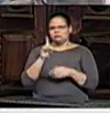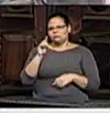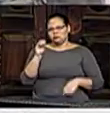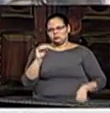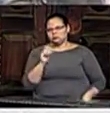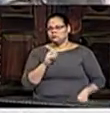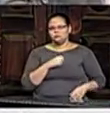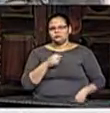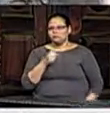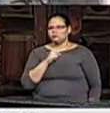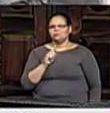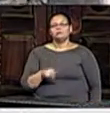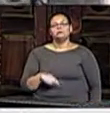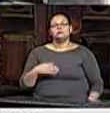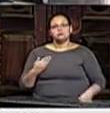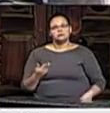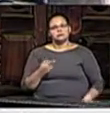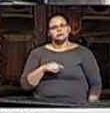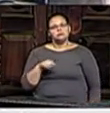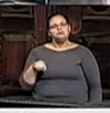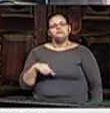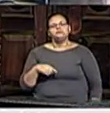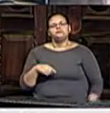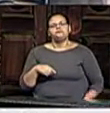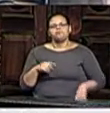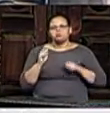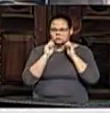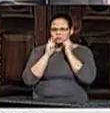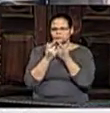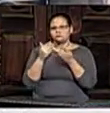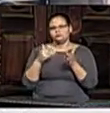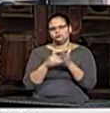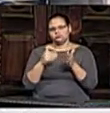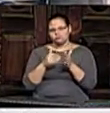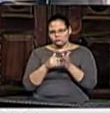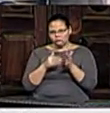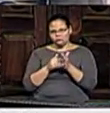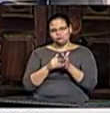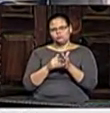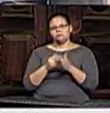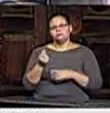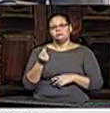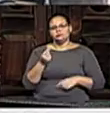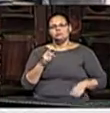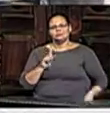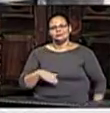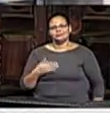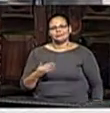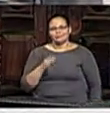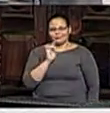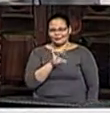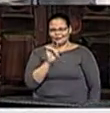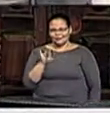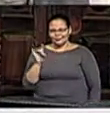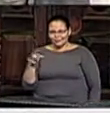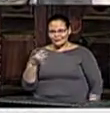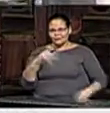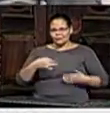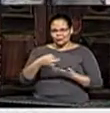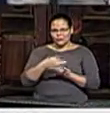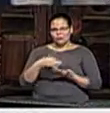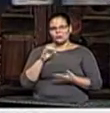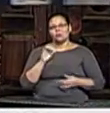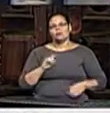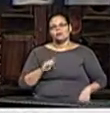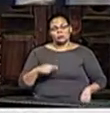O parlamento está muito abaixo do seu limite prudencial. Esse parlamento zela por cada centavo.